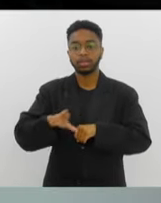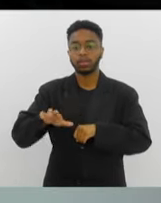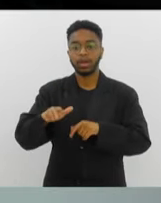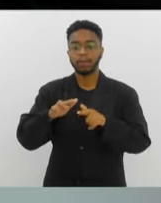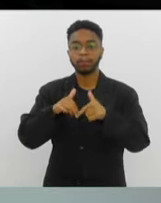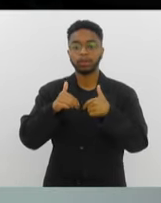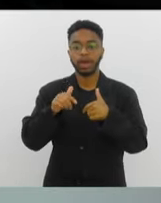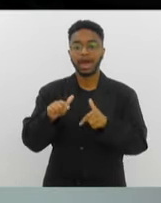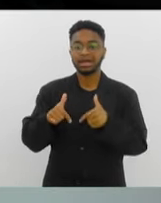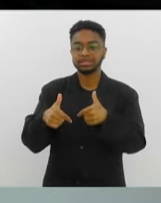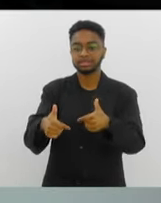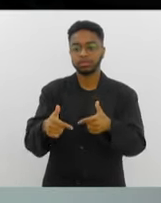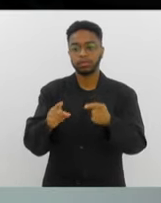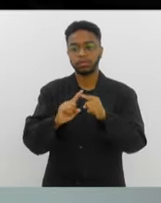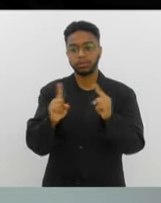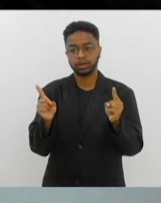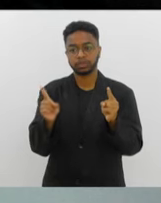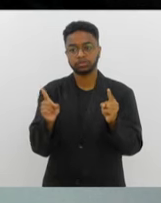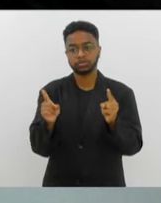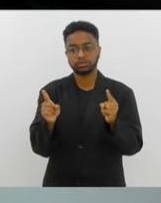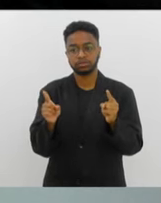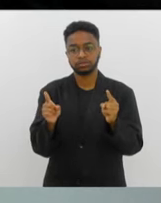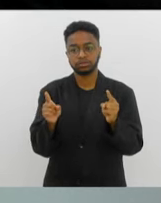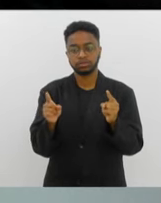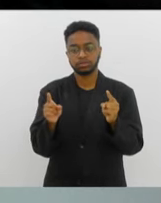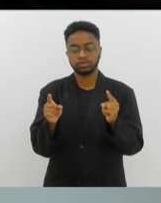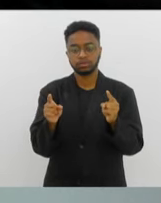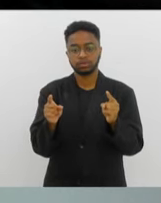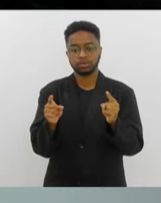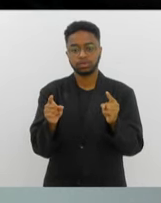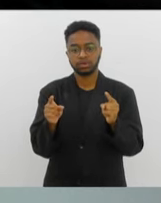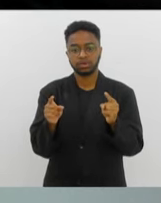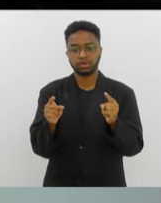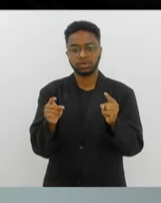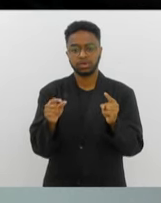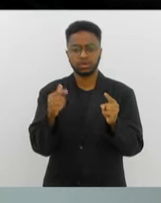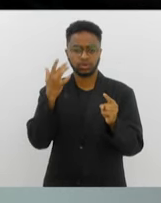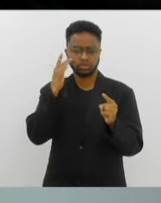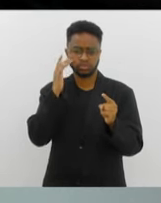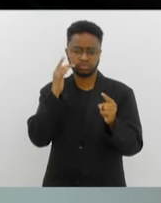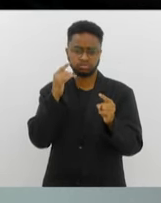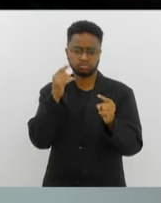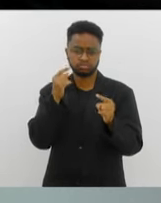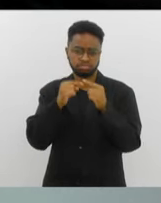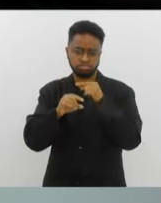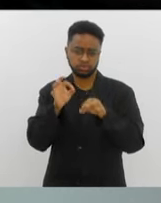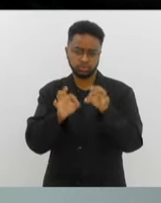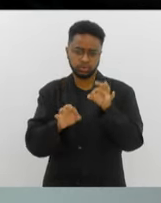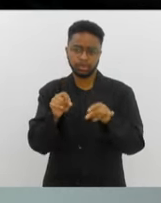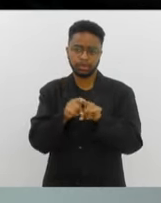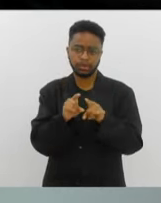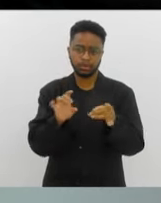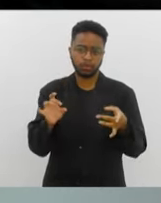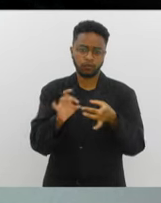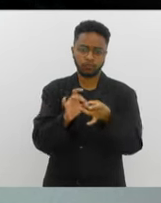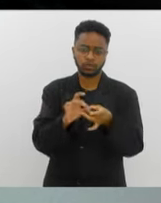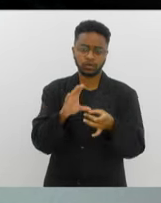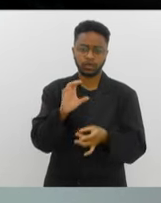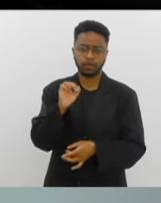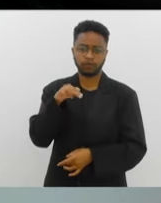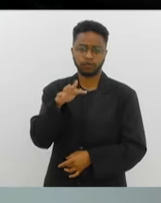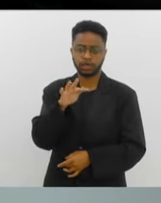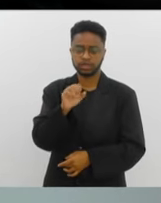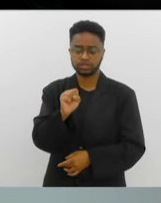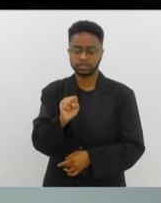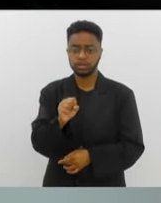iniciativa, mas sim por... Né? Mas eu não sei se é inconstitucionalidade ou se é injuricidade, né? Porque a questão do convênio com o FAS... Não é